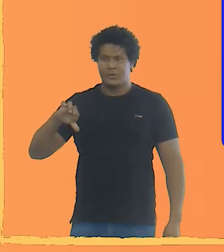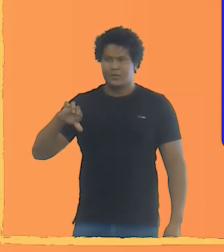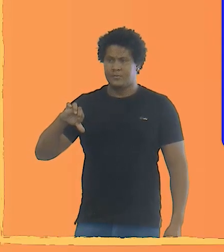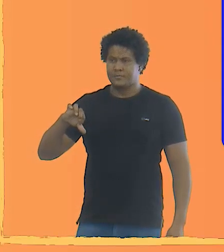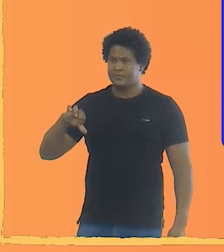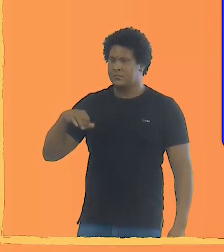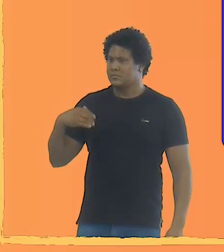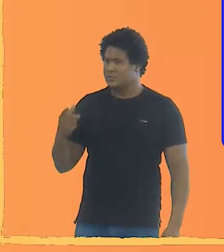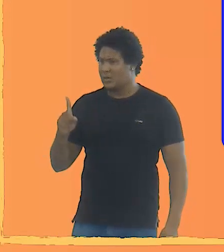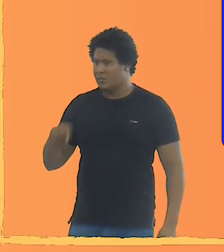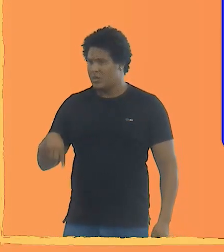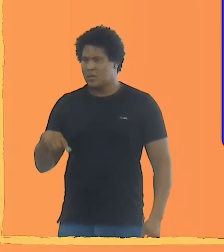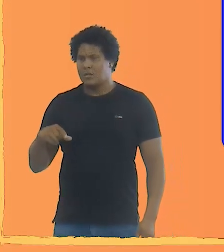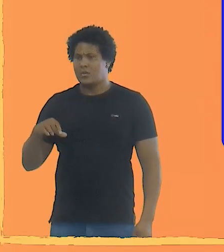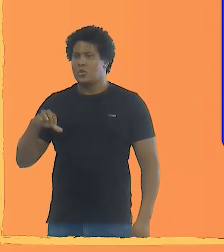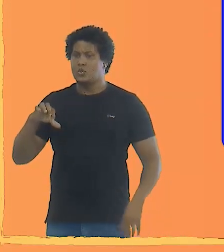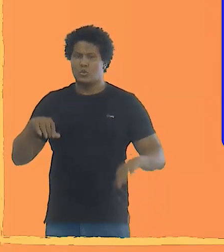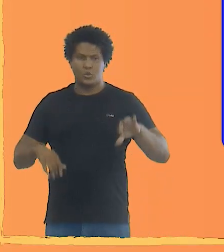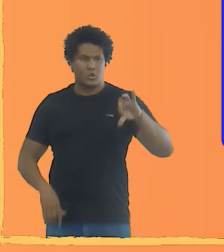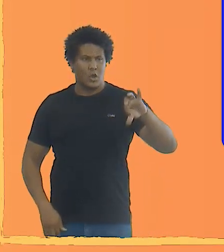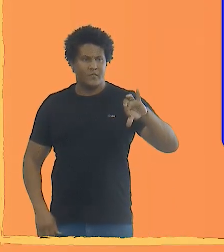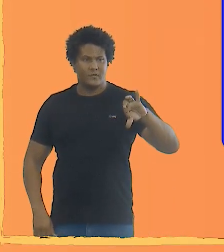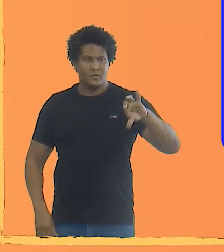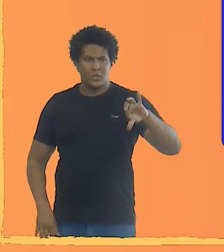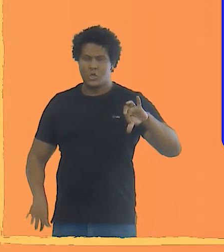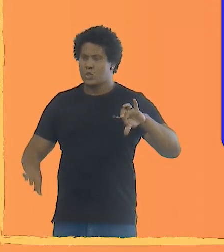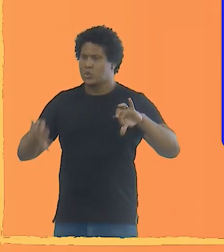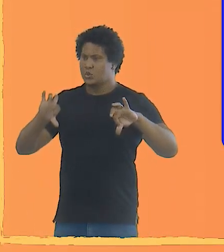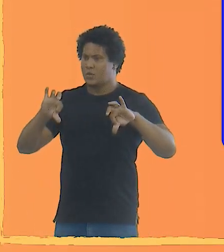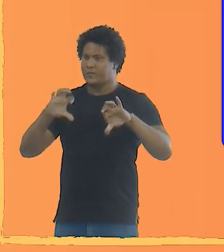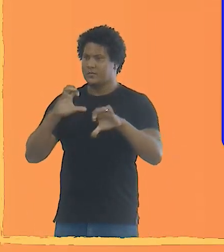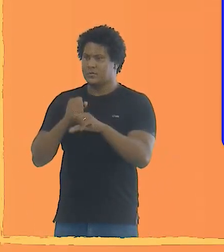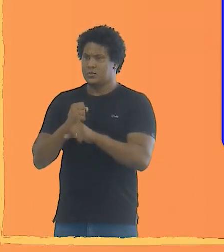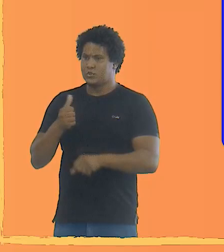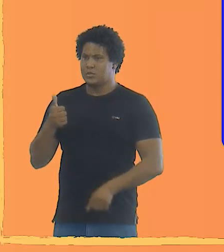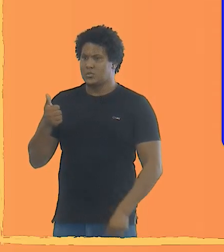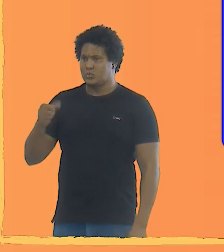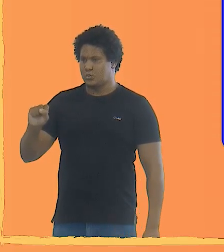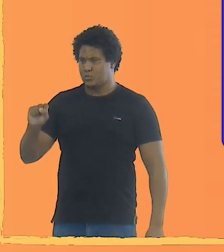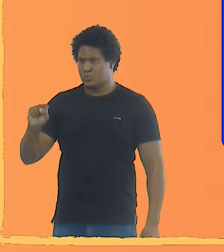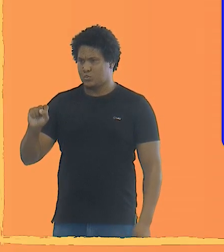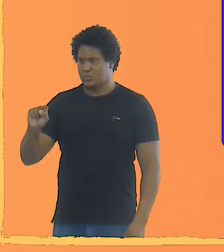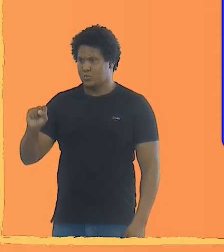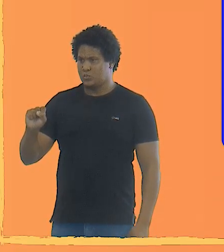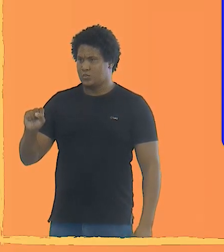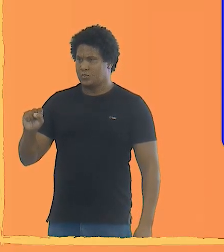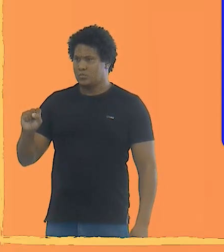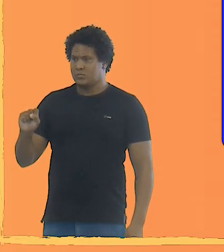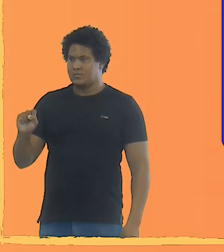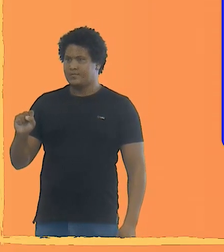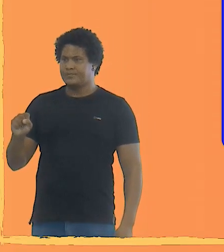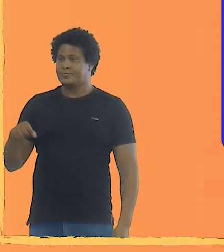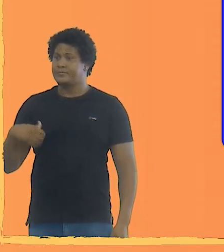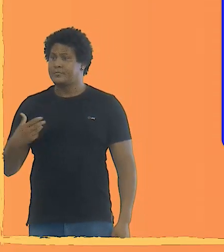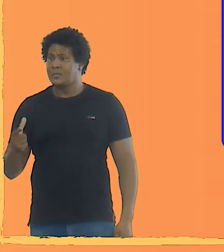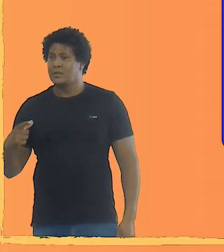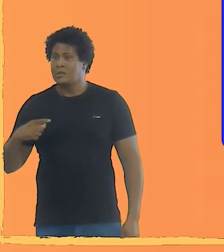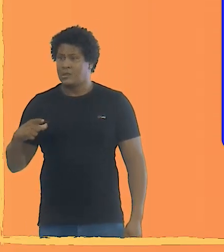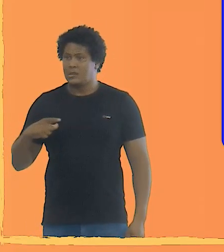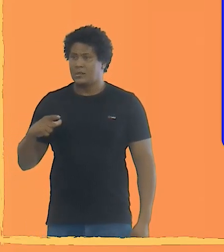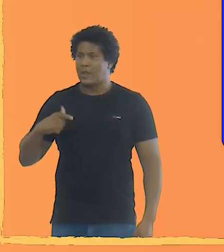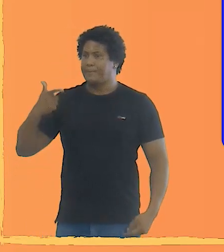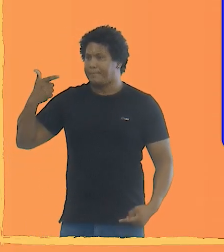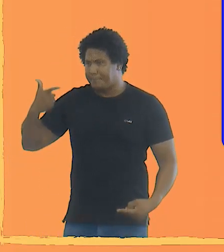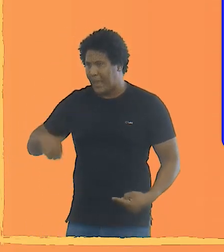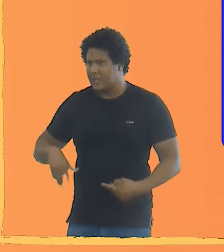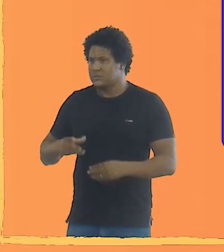primária, mais 9 na secundária, já tem 18. Além dessas, eu vou ter que juntar o quê? O preto e o